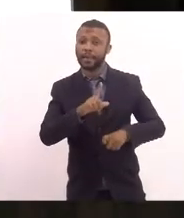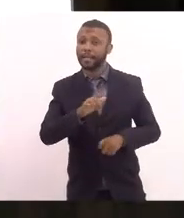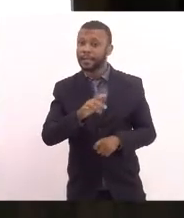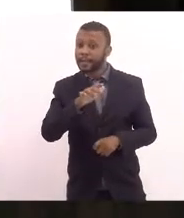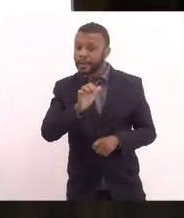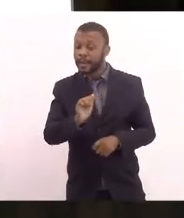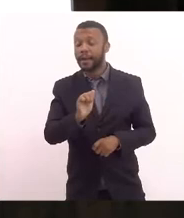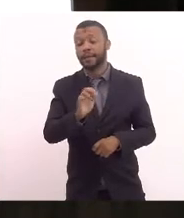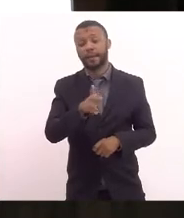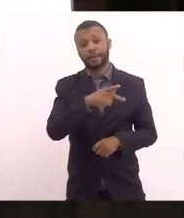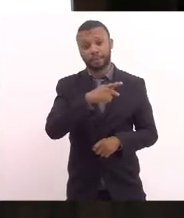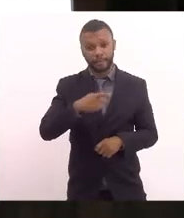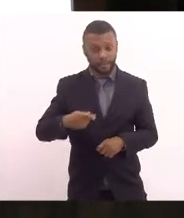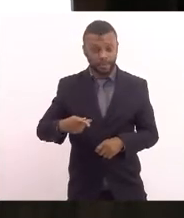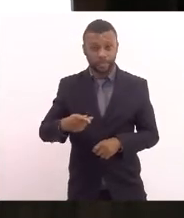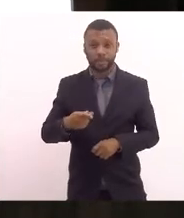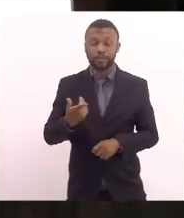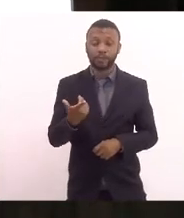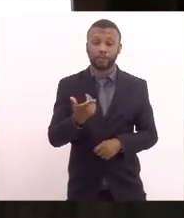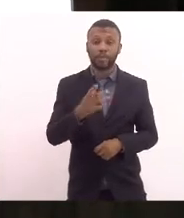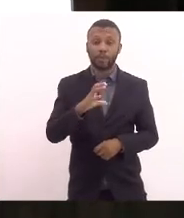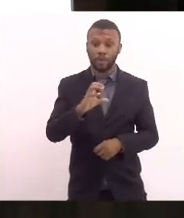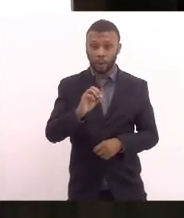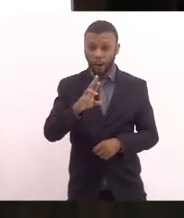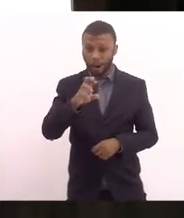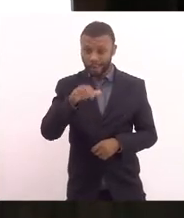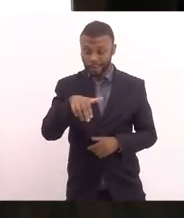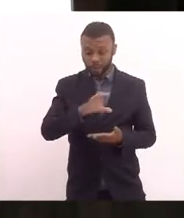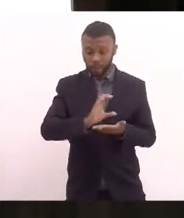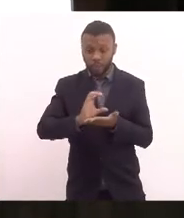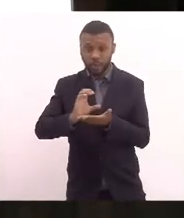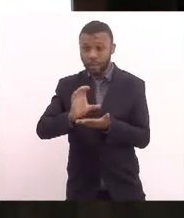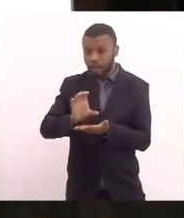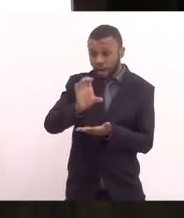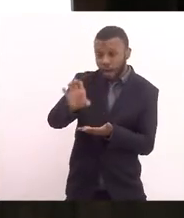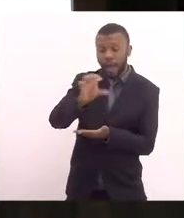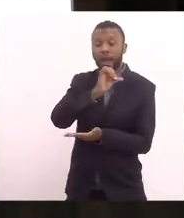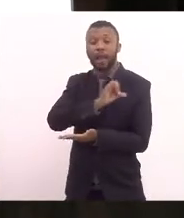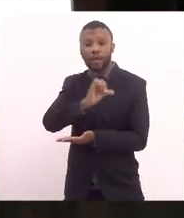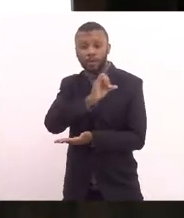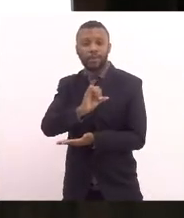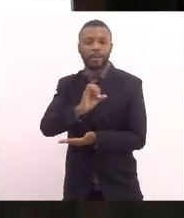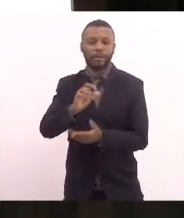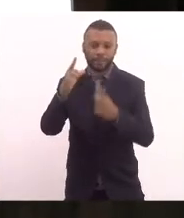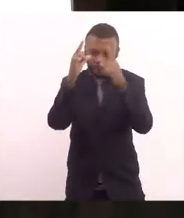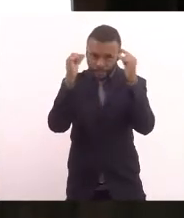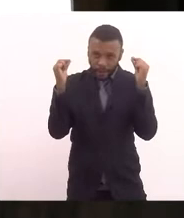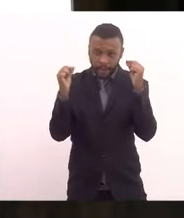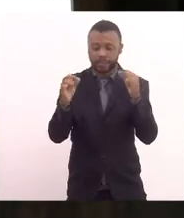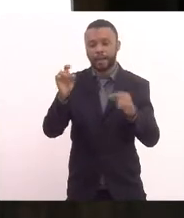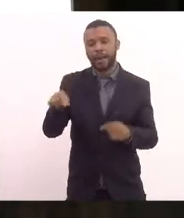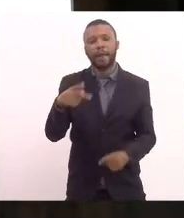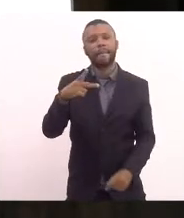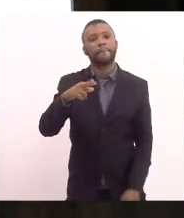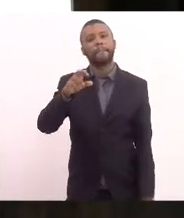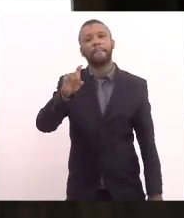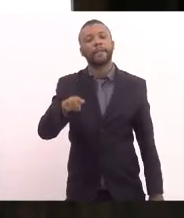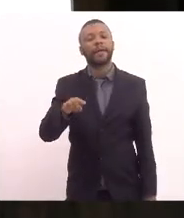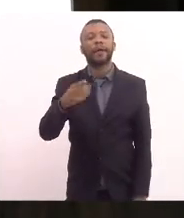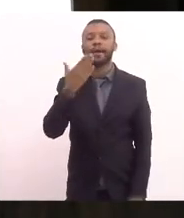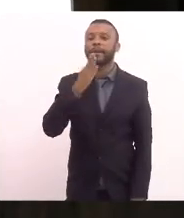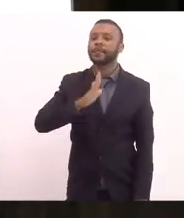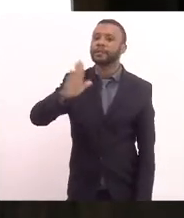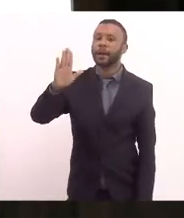do Conselho Regional de Enfermagem, é pré-candidata a deputada estadual. A